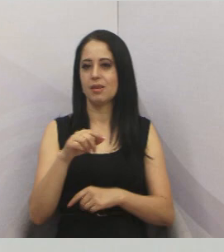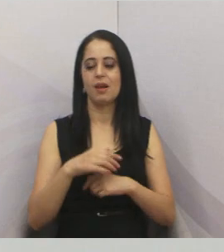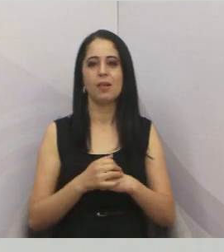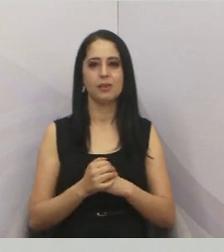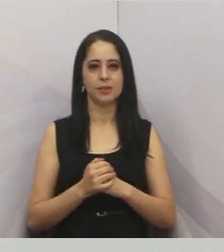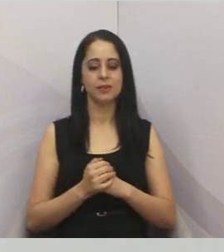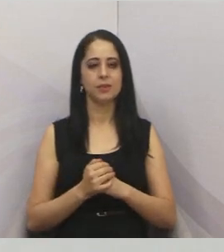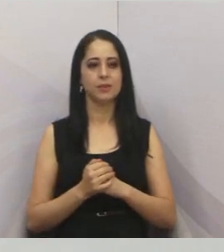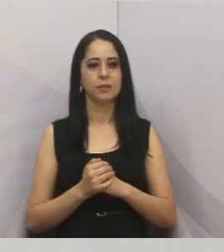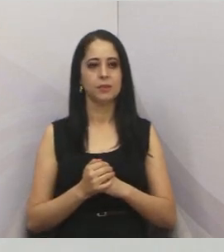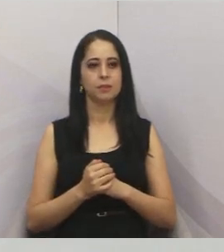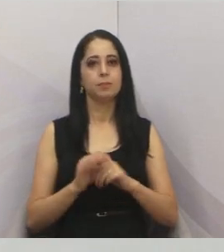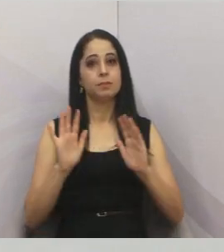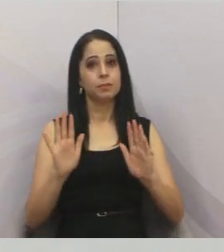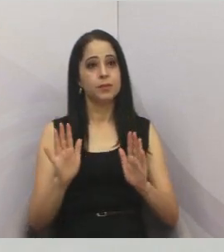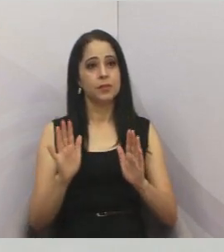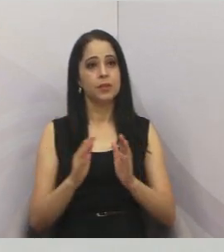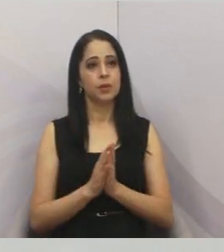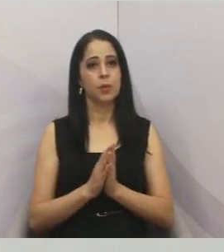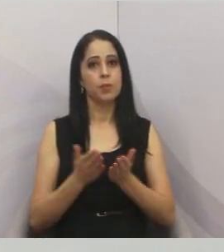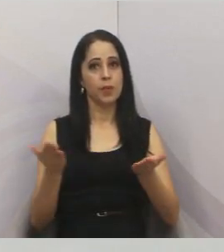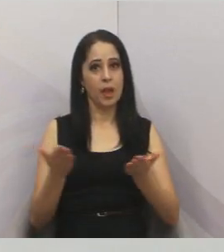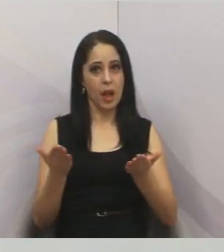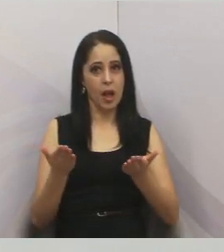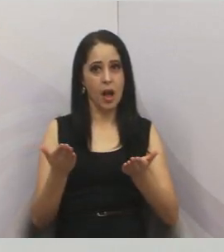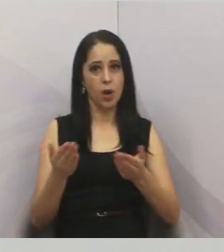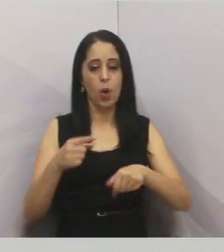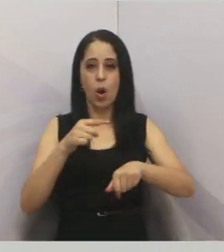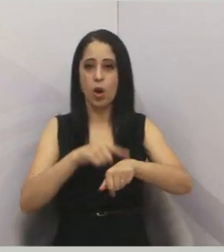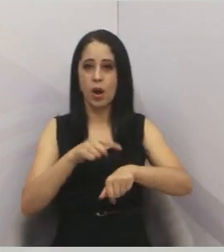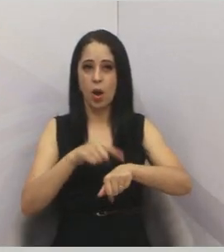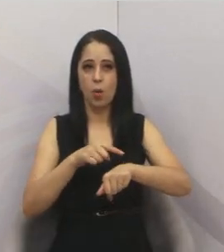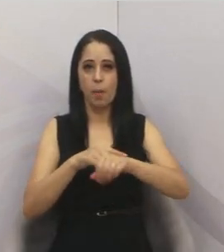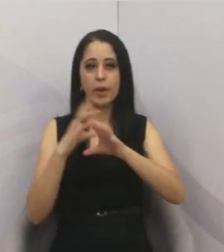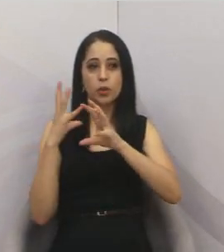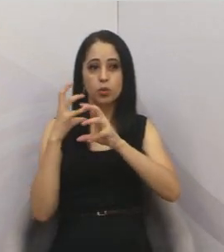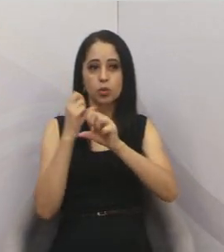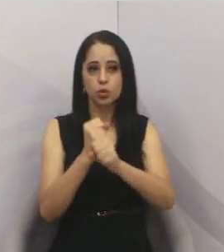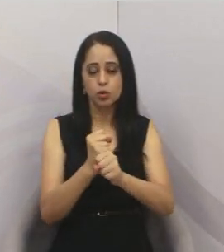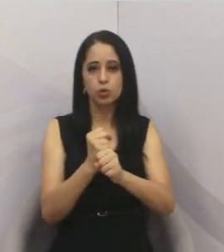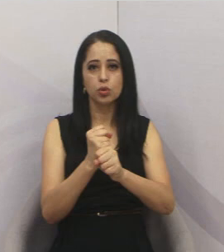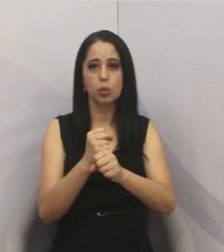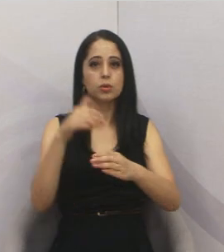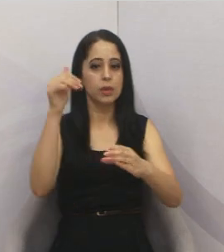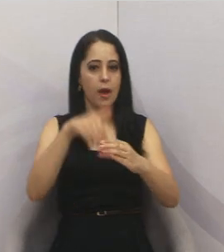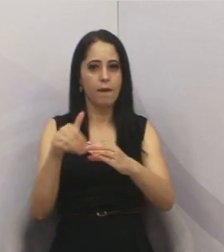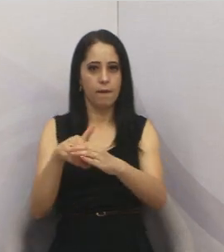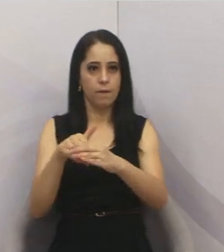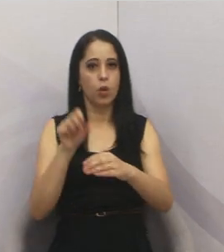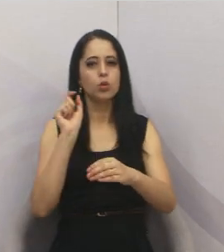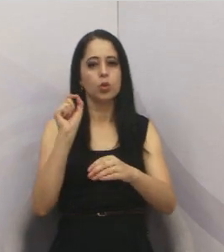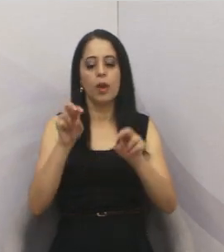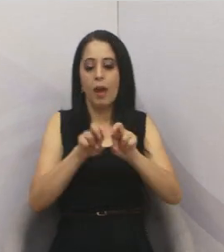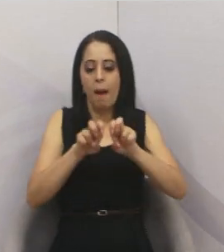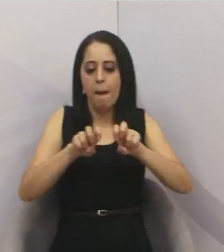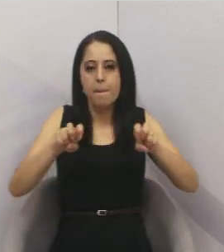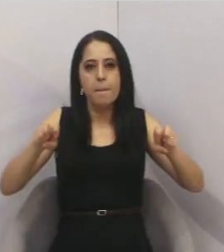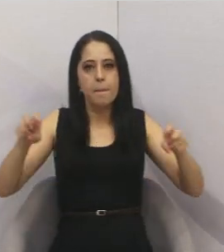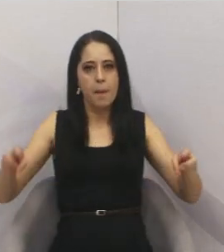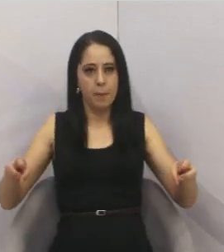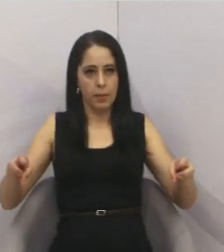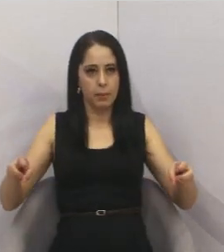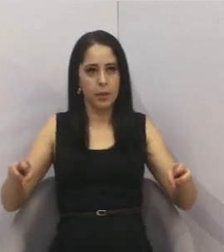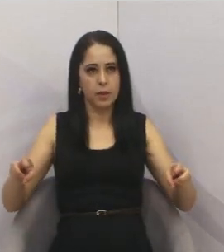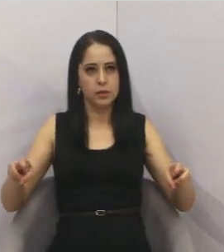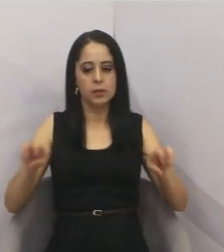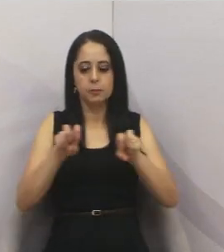anulada. E, por fim, a cerimônia de apuração dos votos ocorrerá da seguinte forma. A mesa de apuração será composta